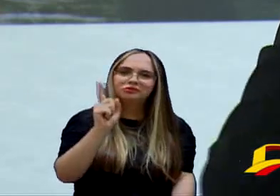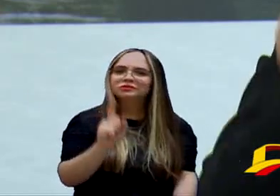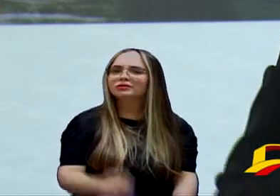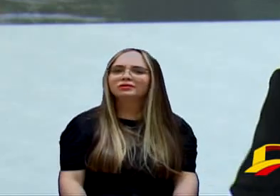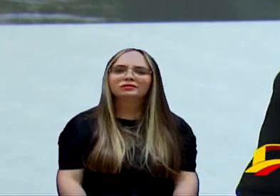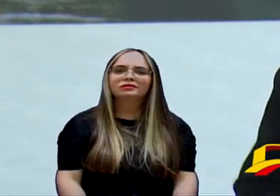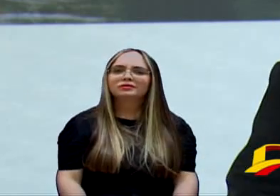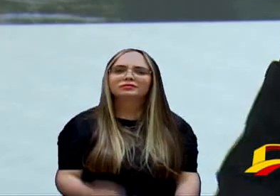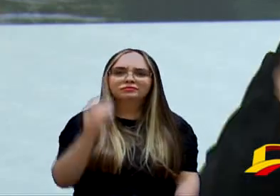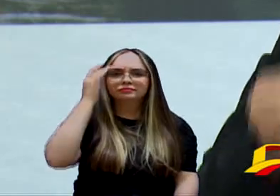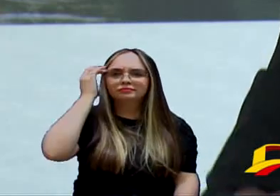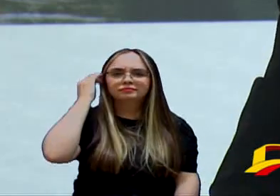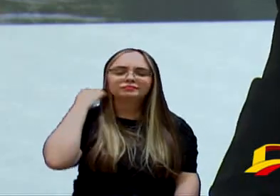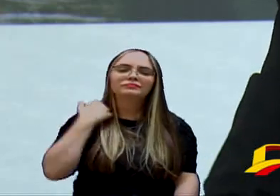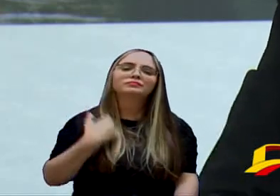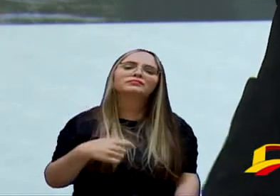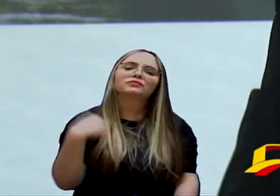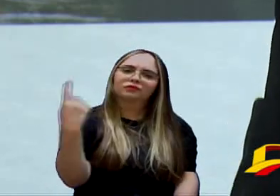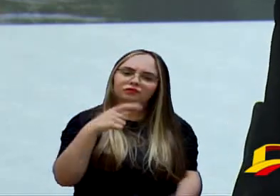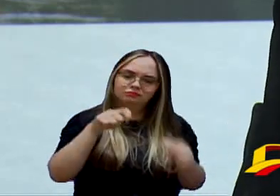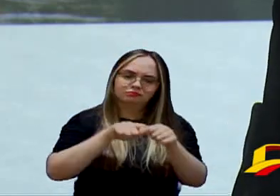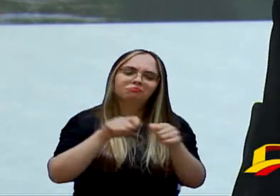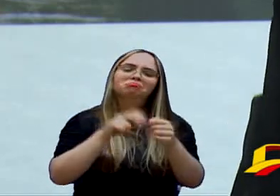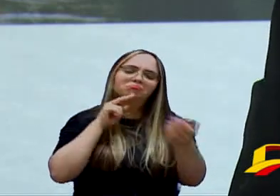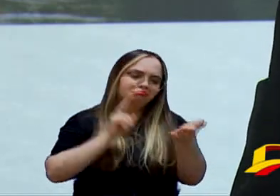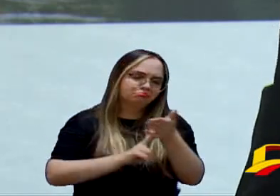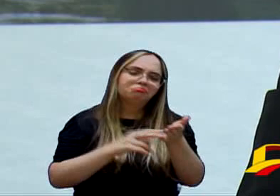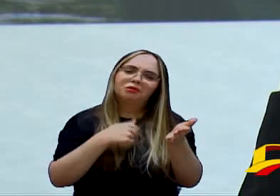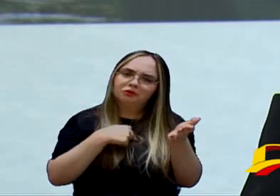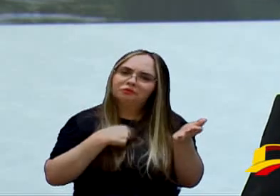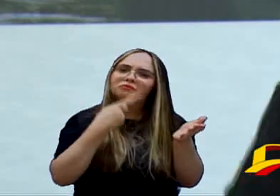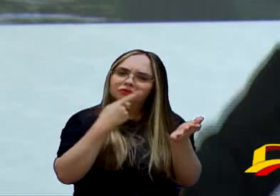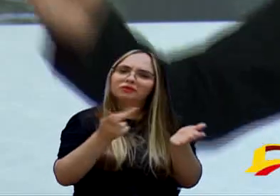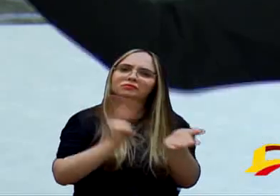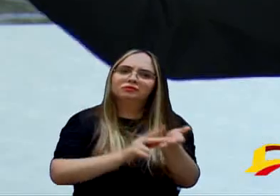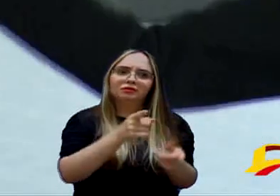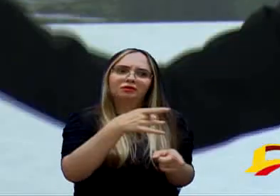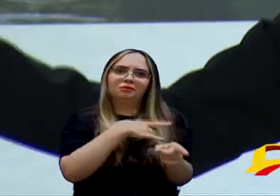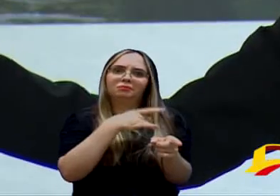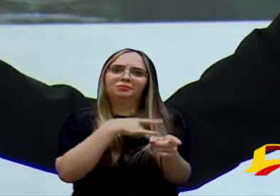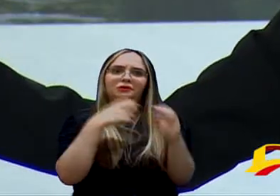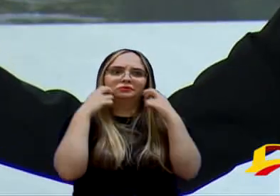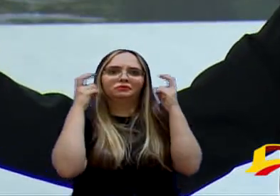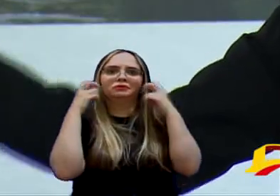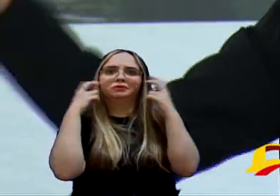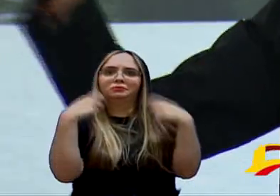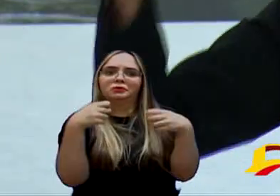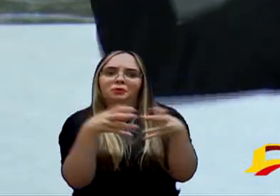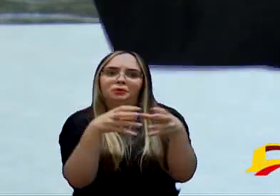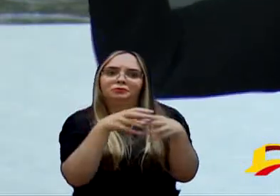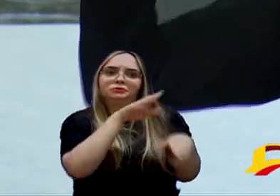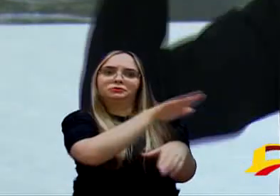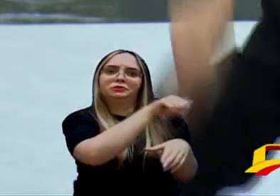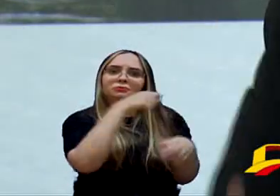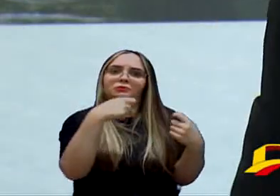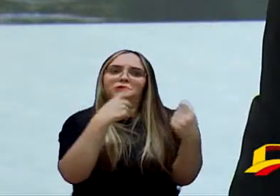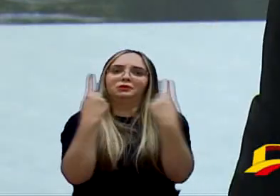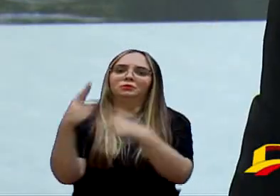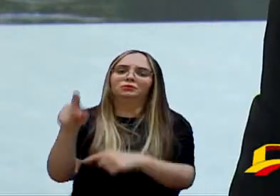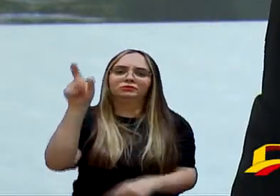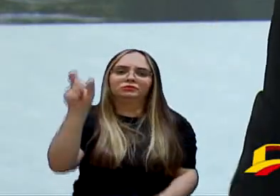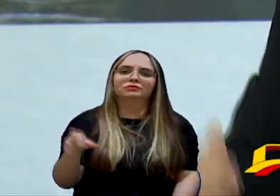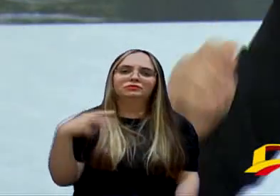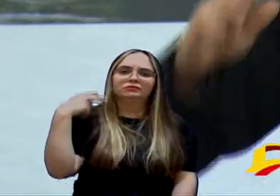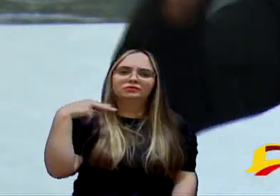nós fazemos e Assumimos diferente do Senhor que tem medo e tem se esconder numa comissão para perseguir uma